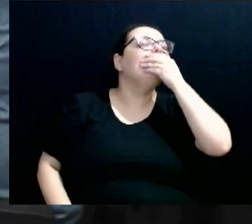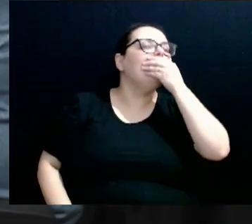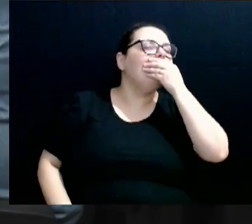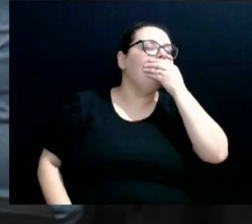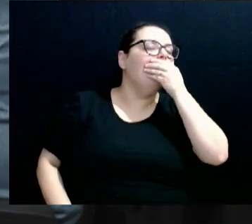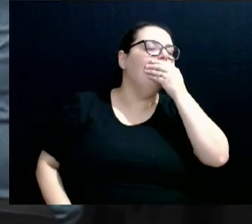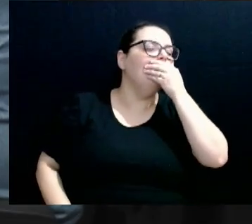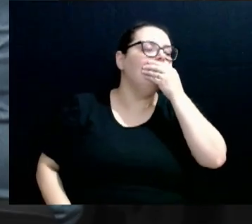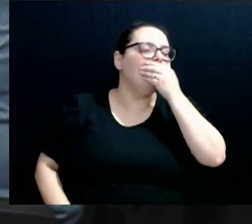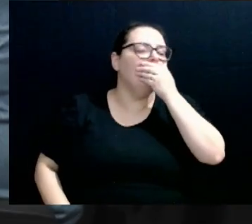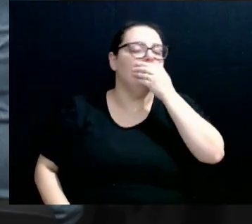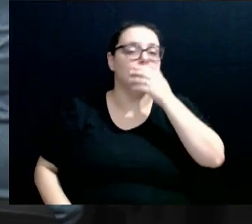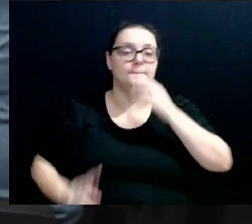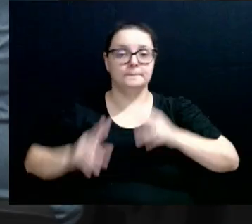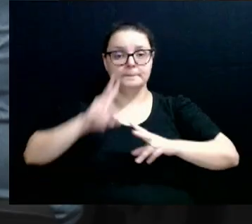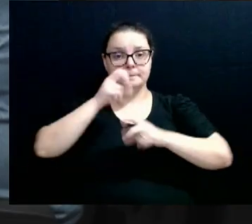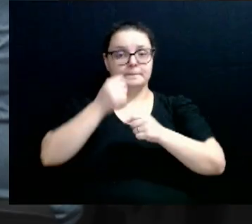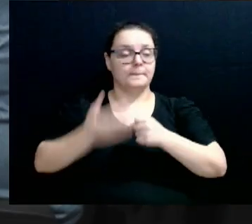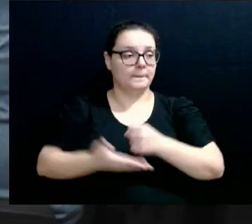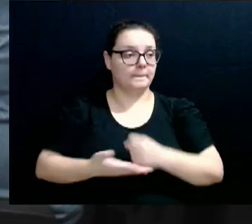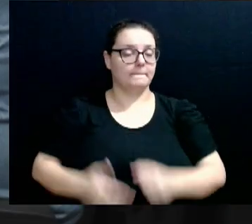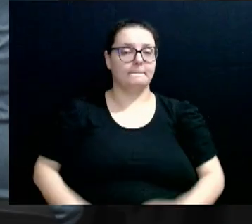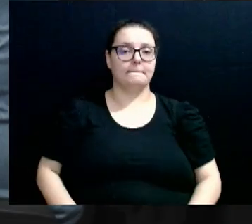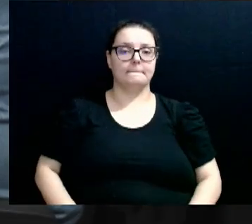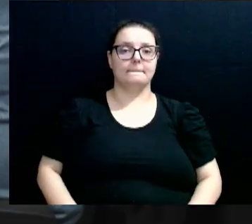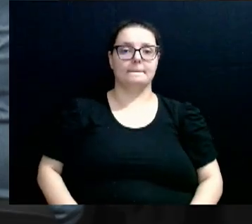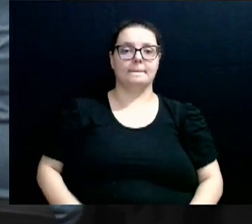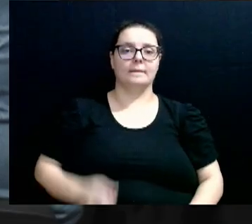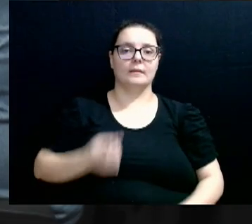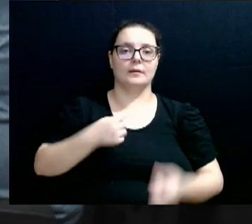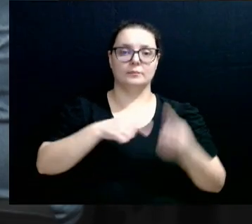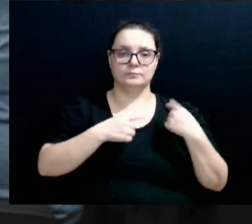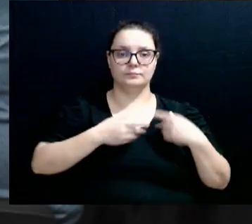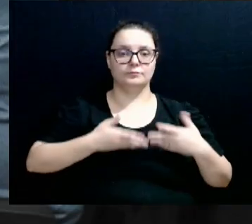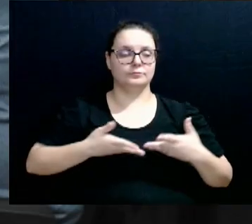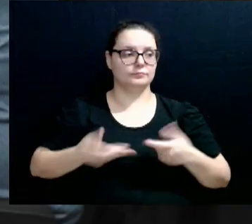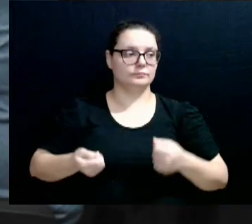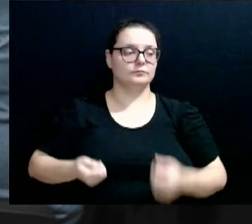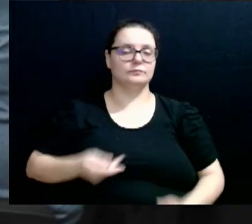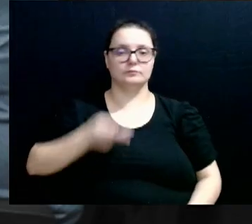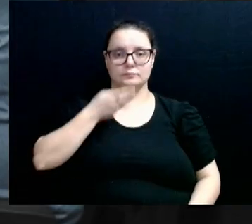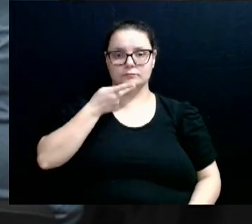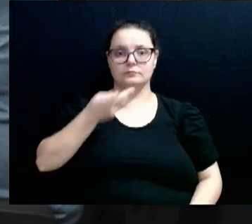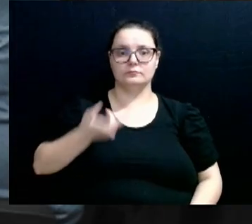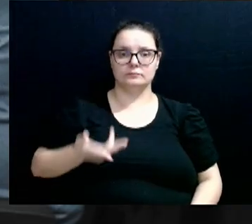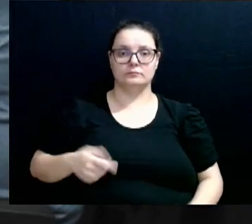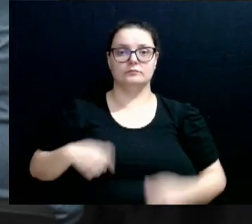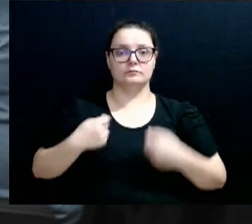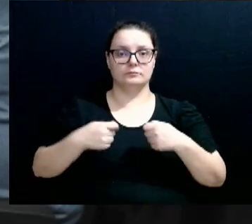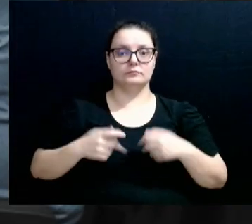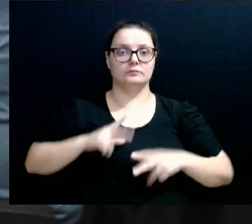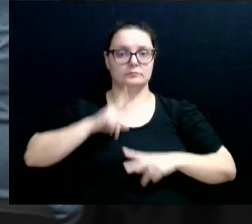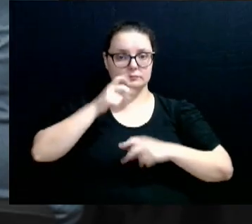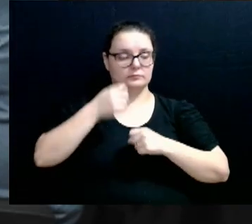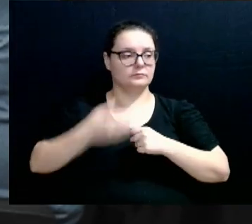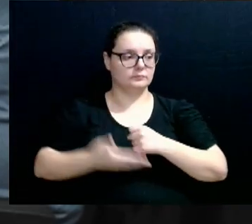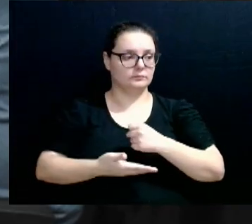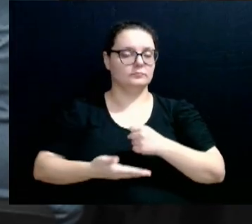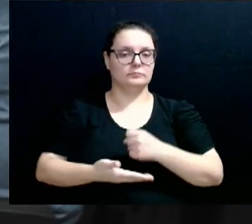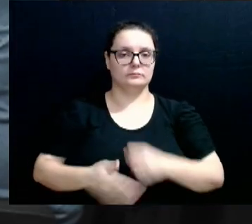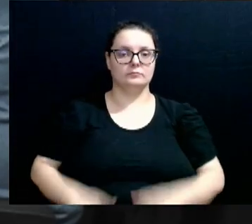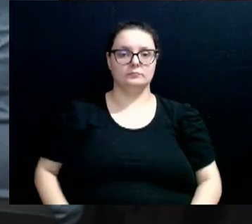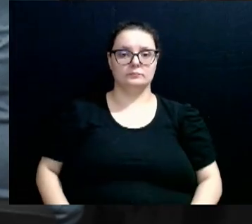Então, realmente, né, outros convidados nossos também já trouxeram esse elemento, né? Você precisa muito fortalecer a base. E a educação